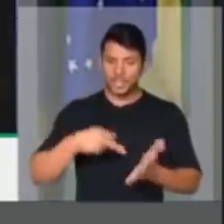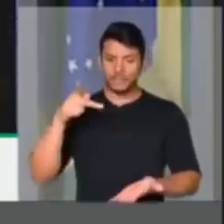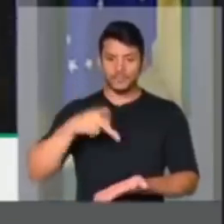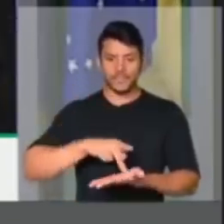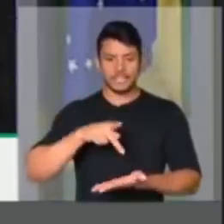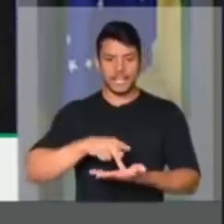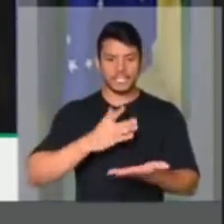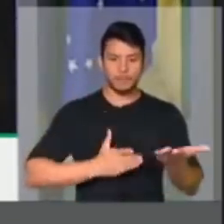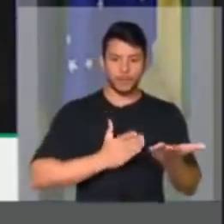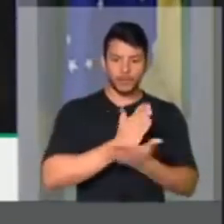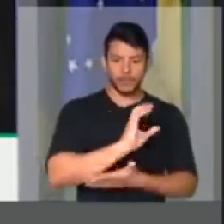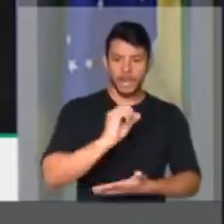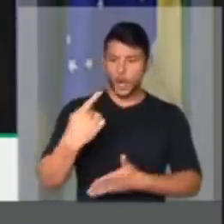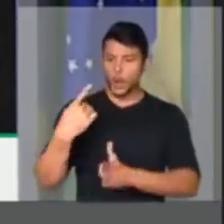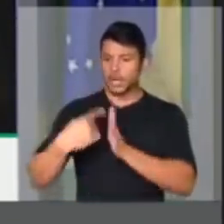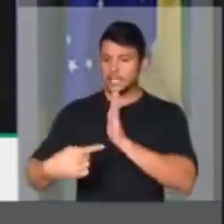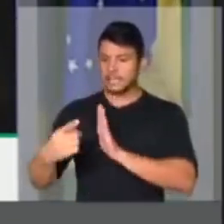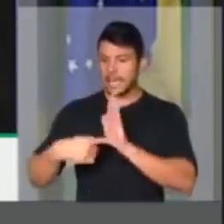aprovar ou para rejeitar,